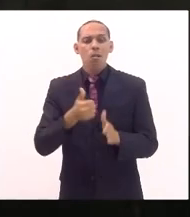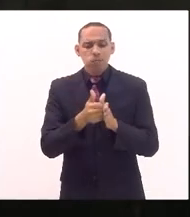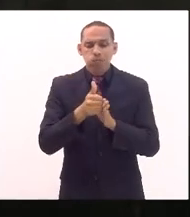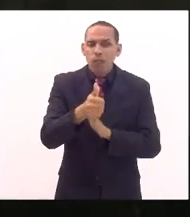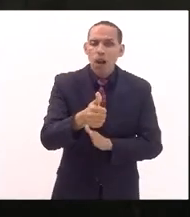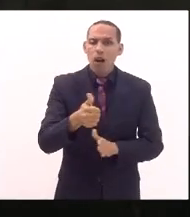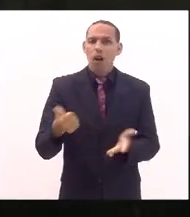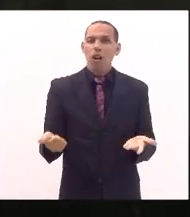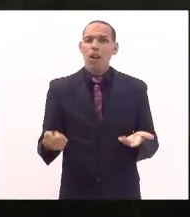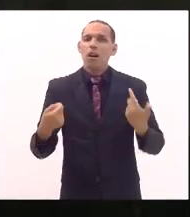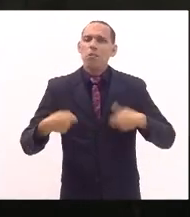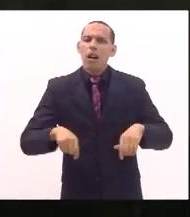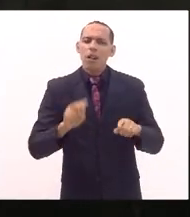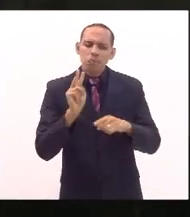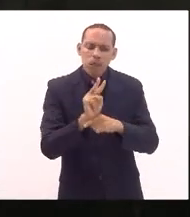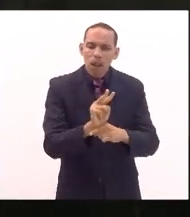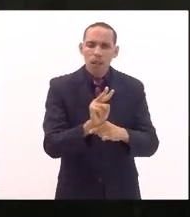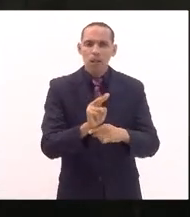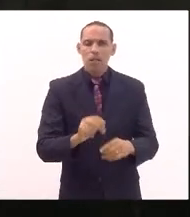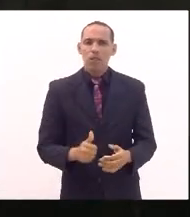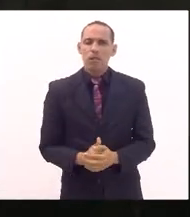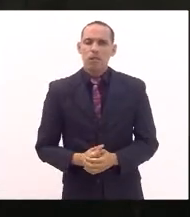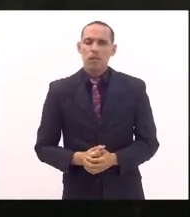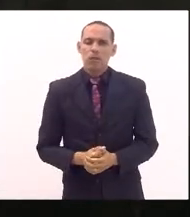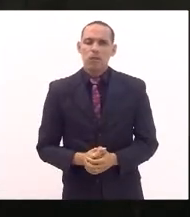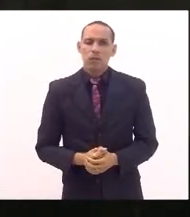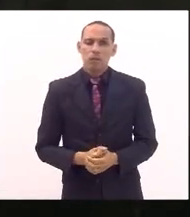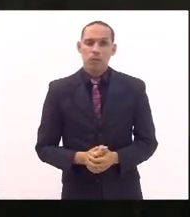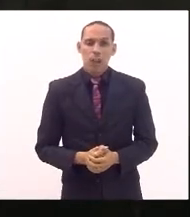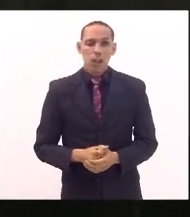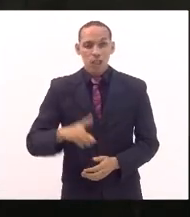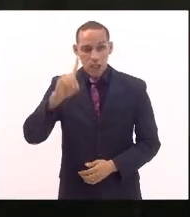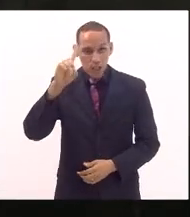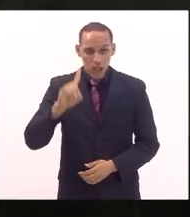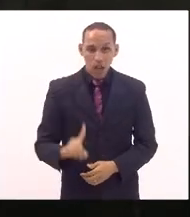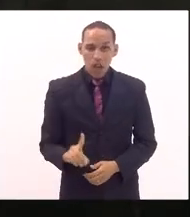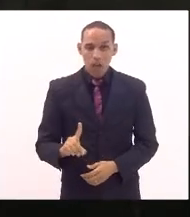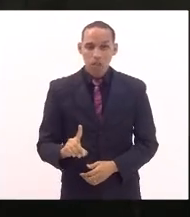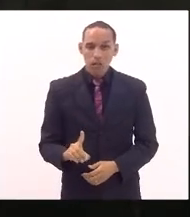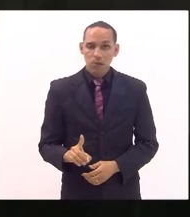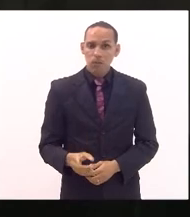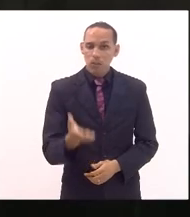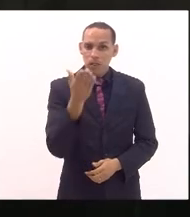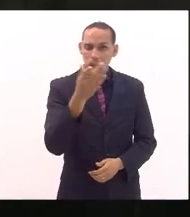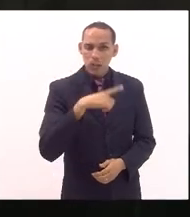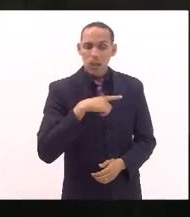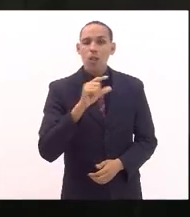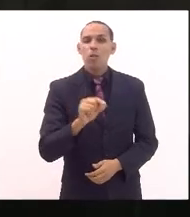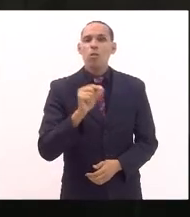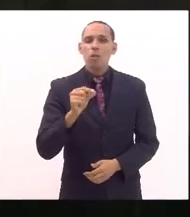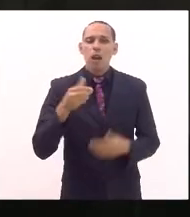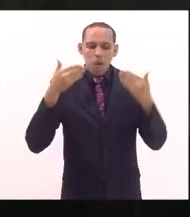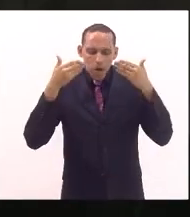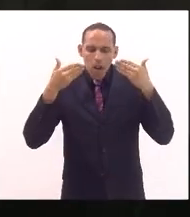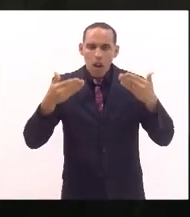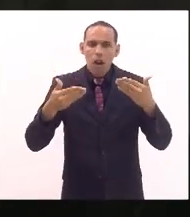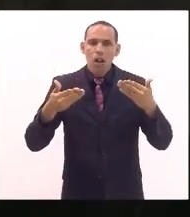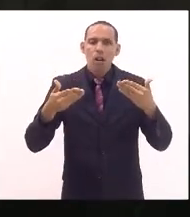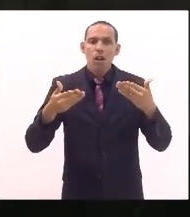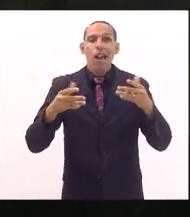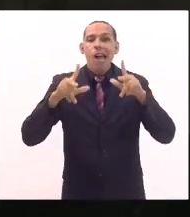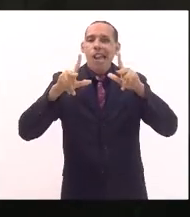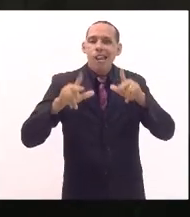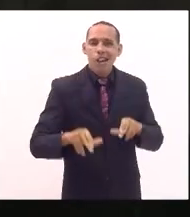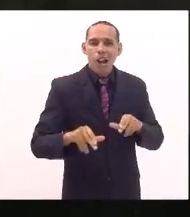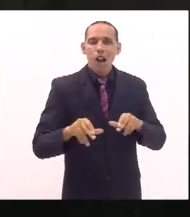que tem que ser preservados o direito que vocês têm de se manifestar é